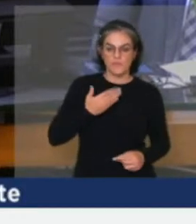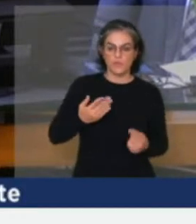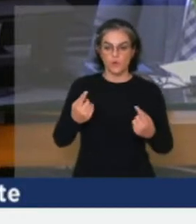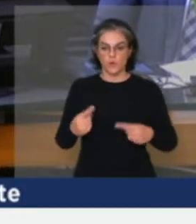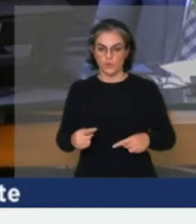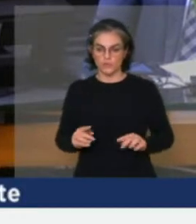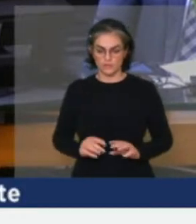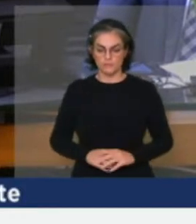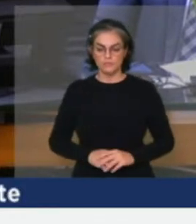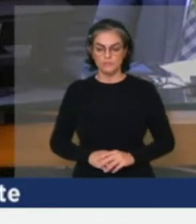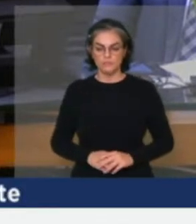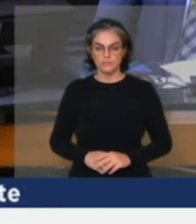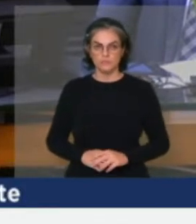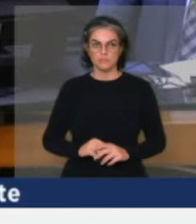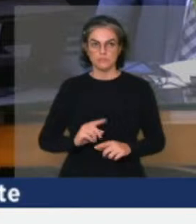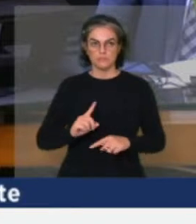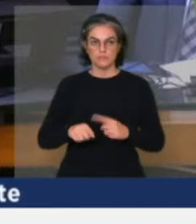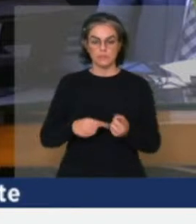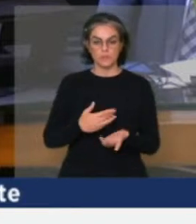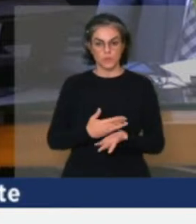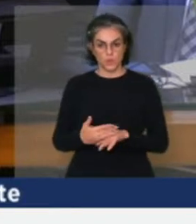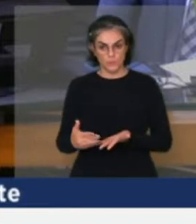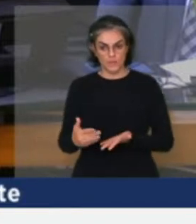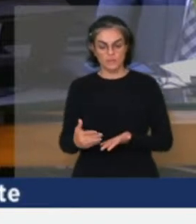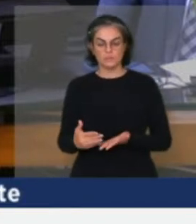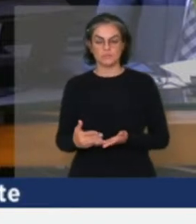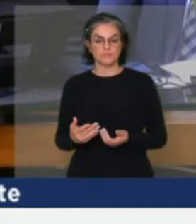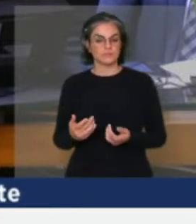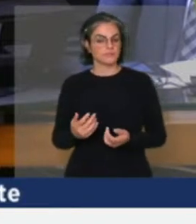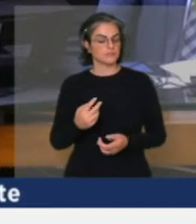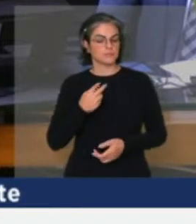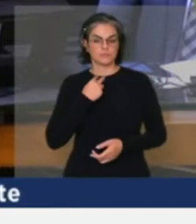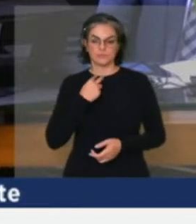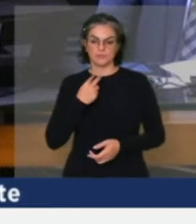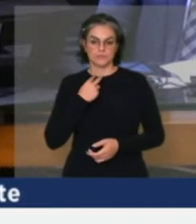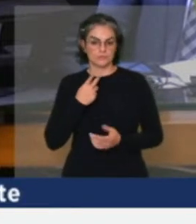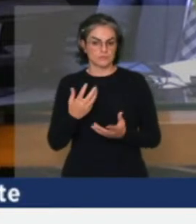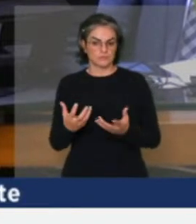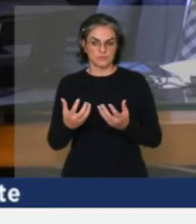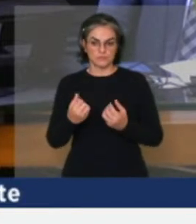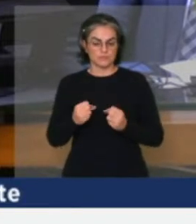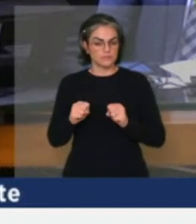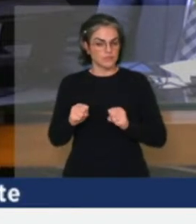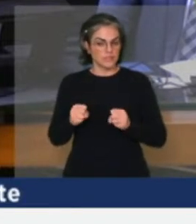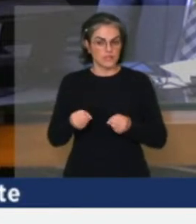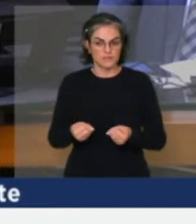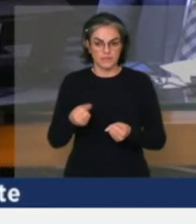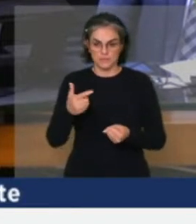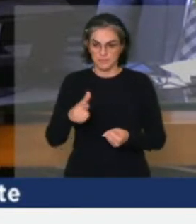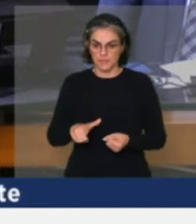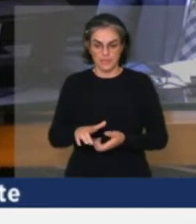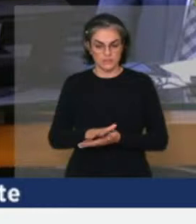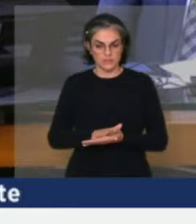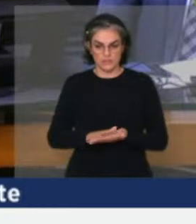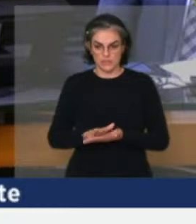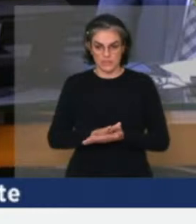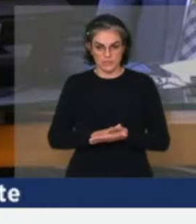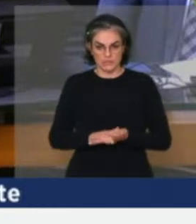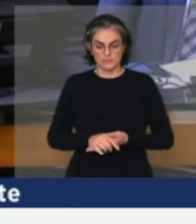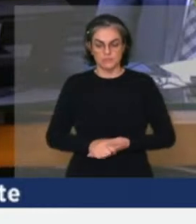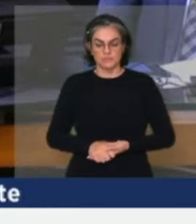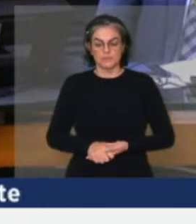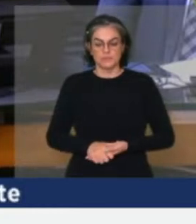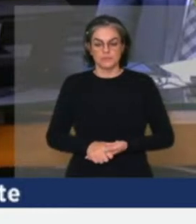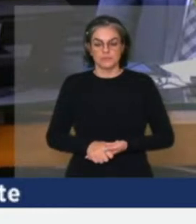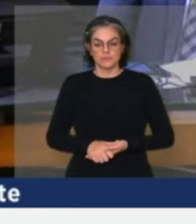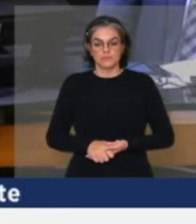projeto. Iniciada a discussão, não mais se admitirá a manifestação da defesa, ainda que tenham sido oferecidas emendas. A